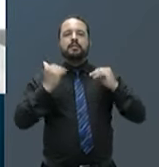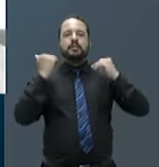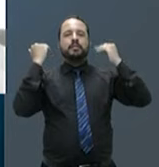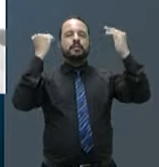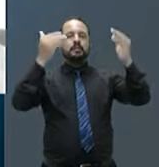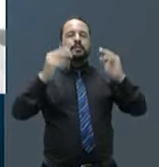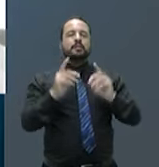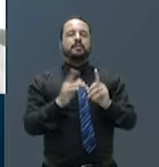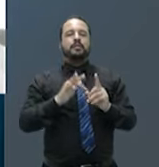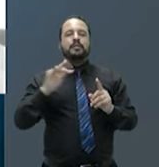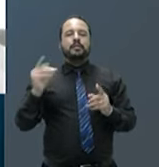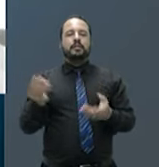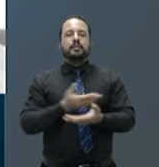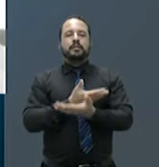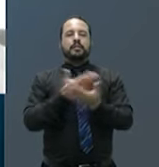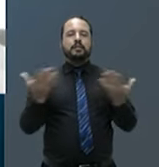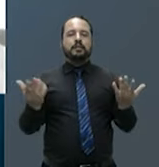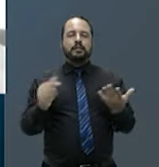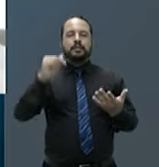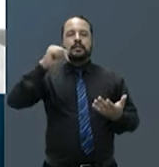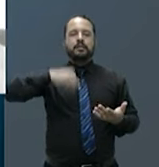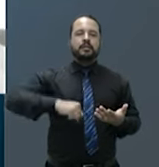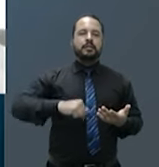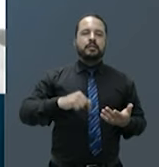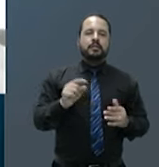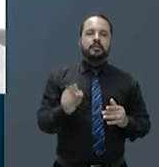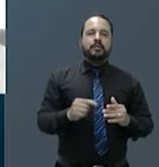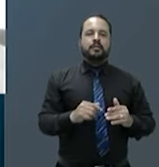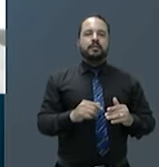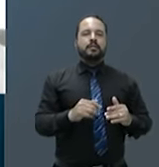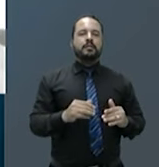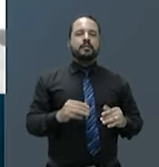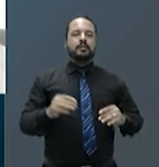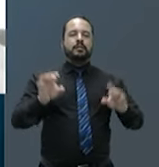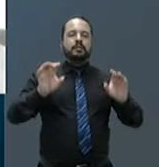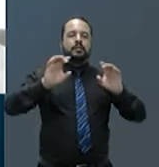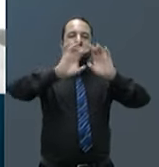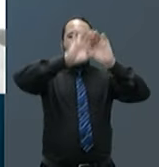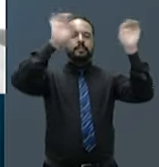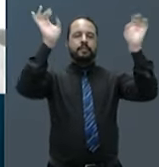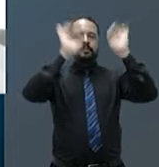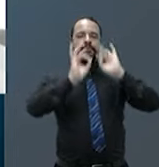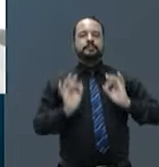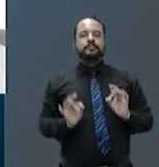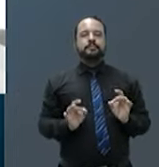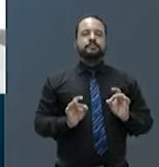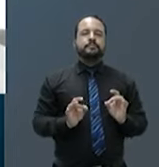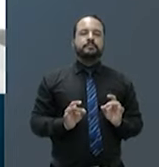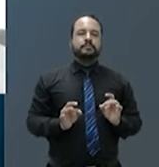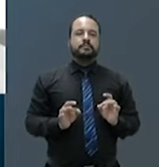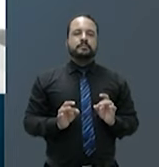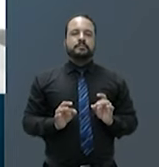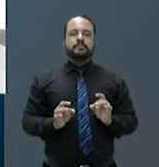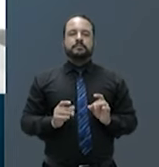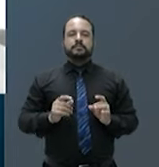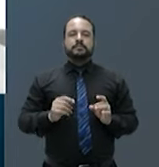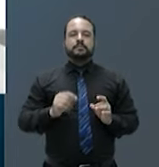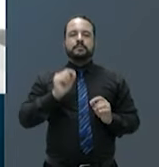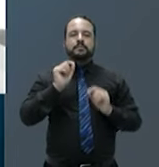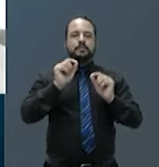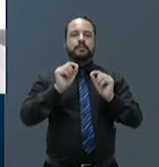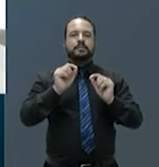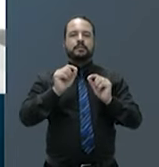Na ação ora submetida à elevada apreciação dessa colenda corte, pretende a requerente